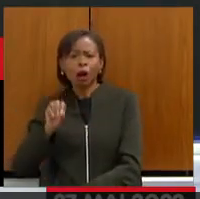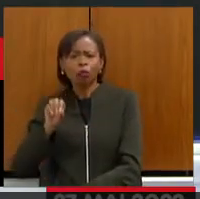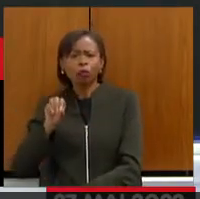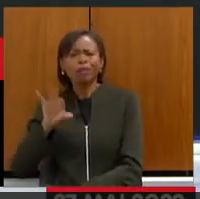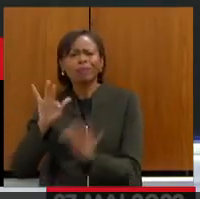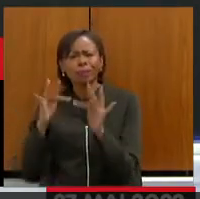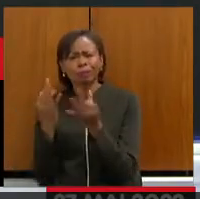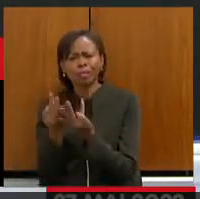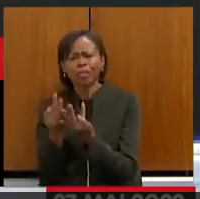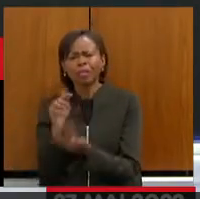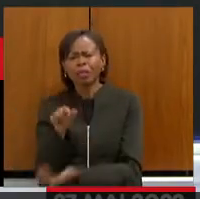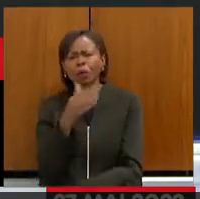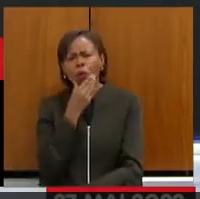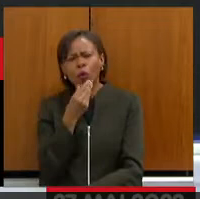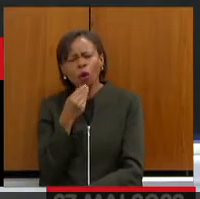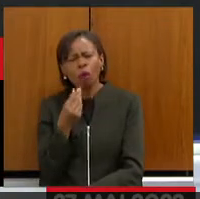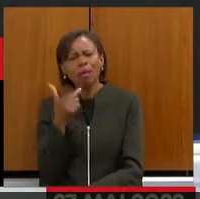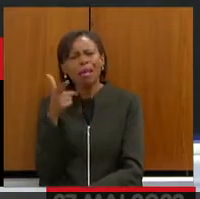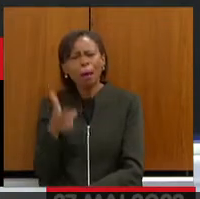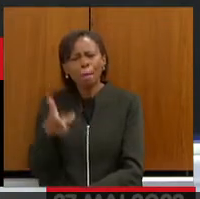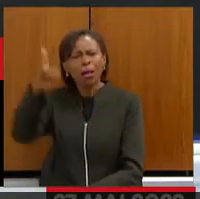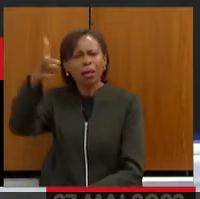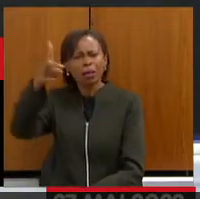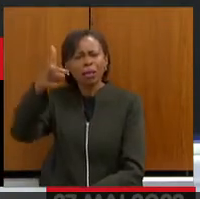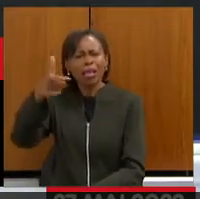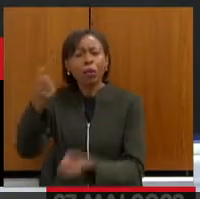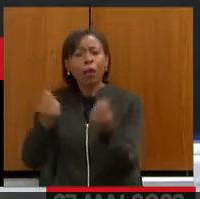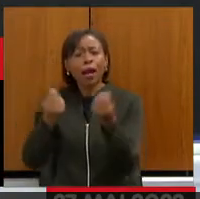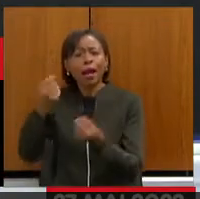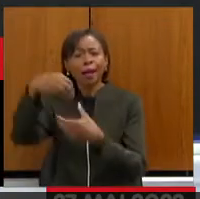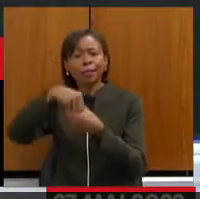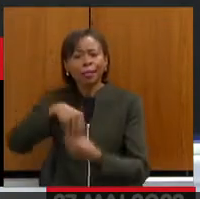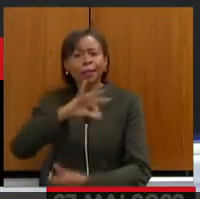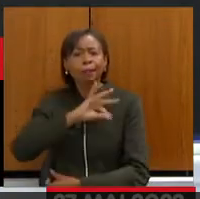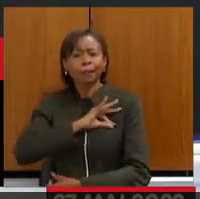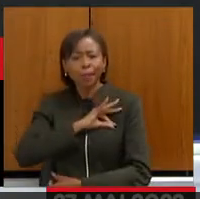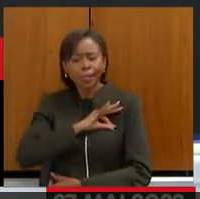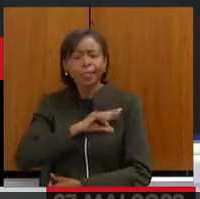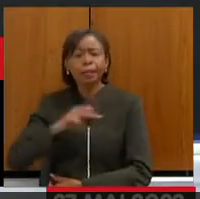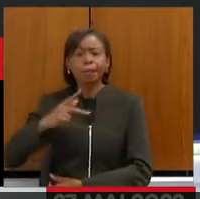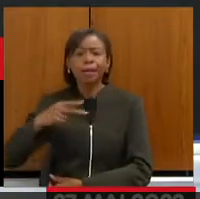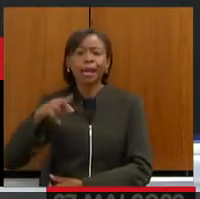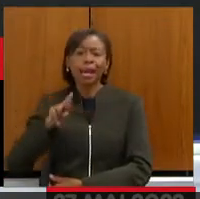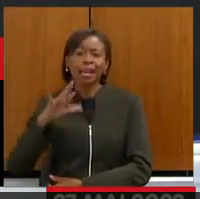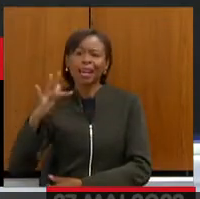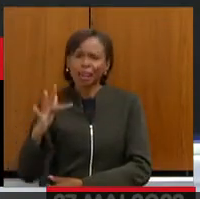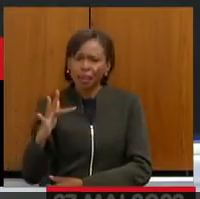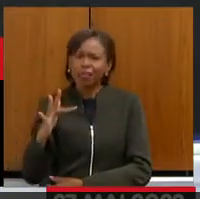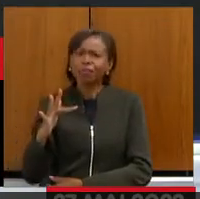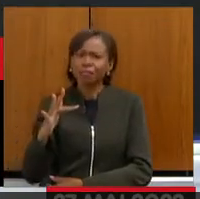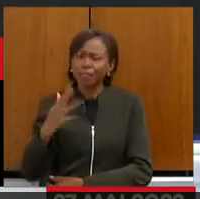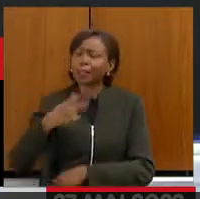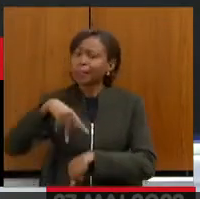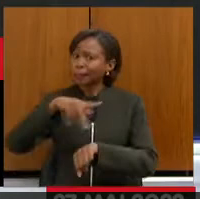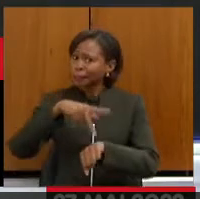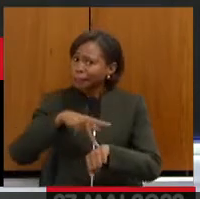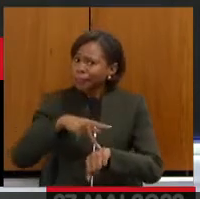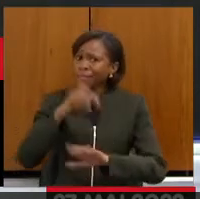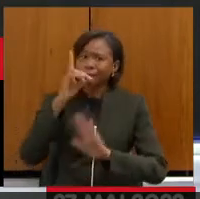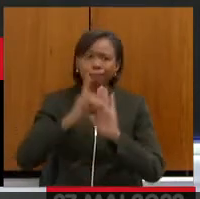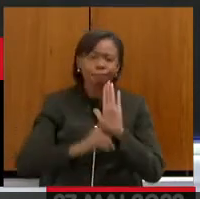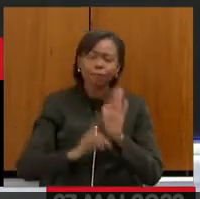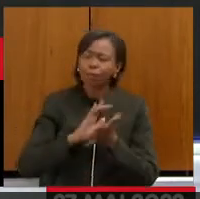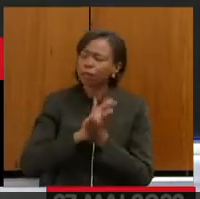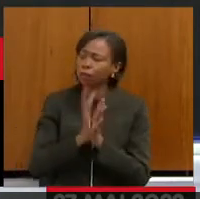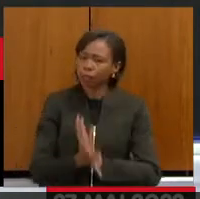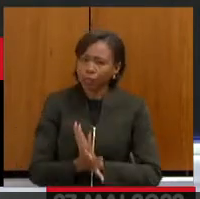asfixiado assassinado no carro da polícia rodoviária federal de um país que vivo desmonto o direito de cada dia e sem do meu